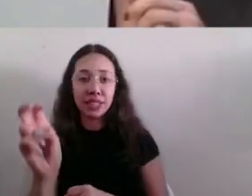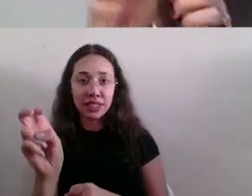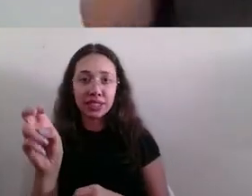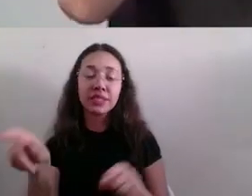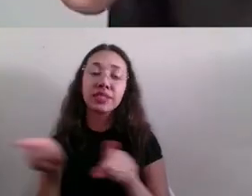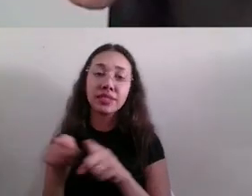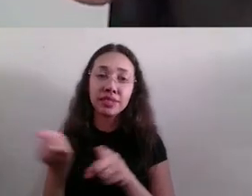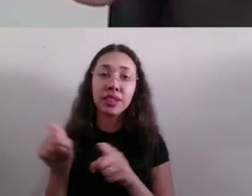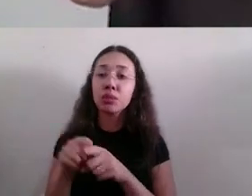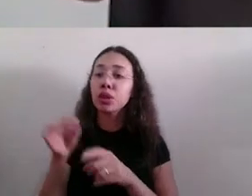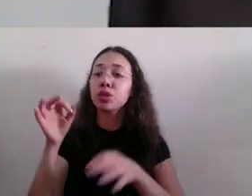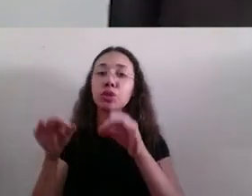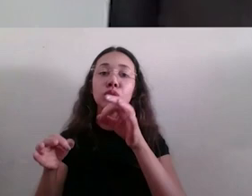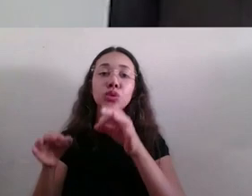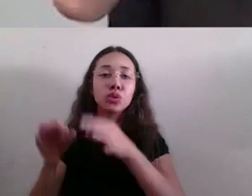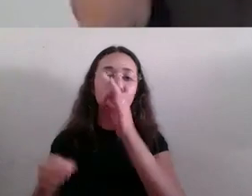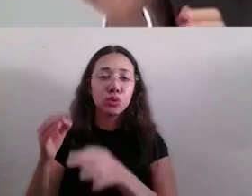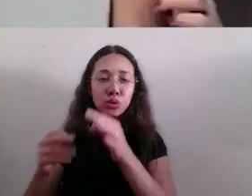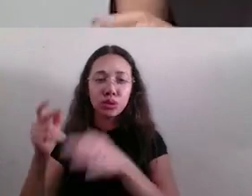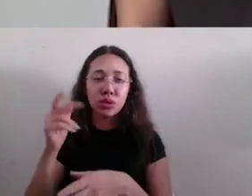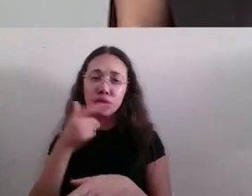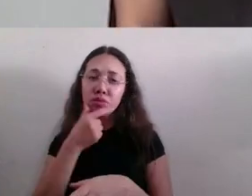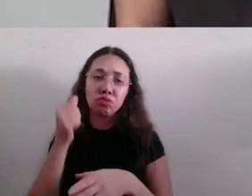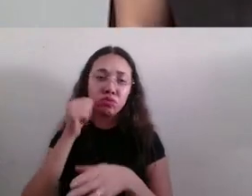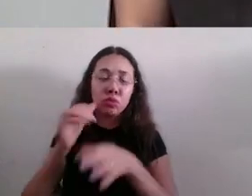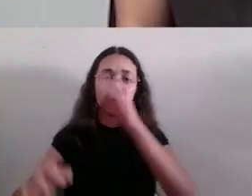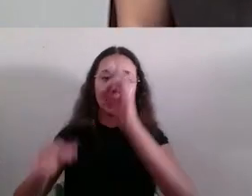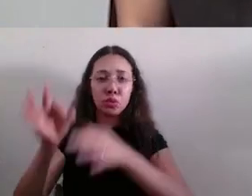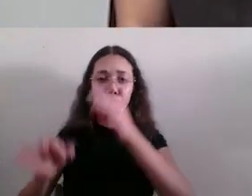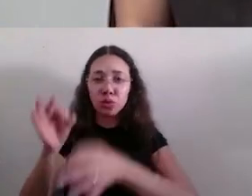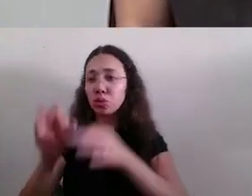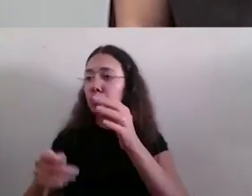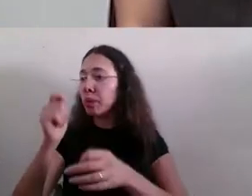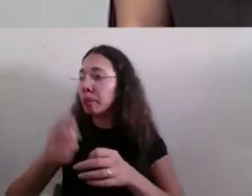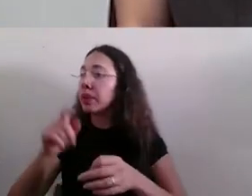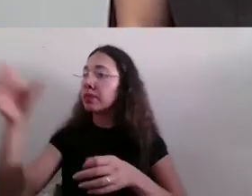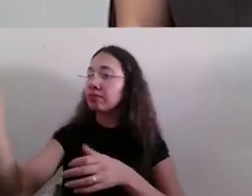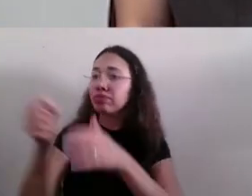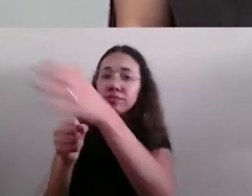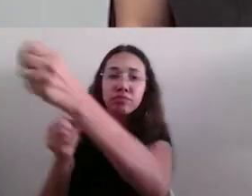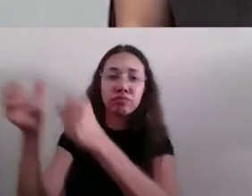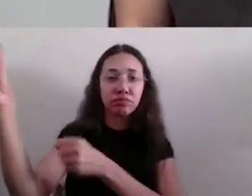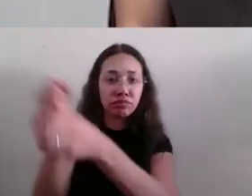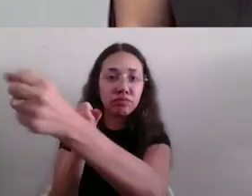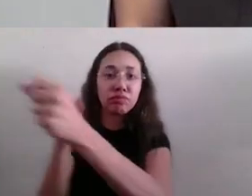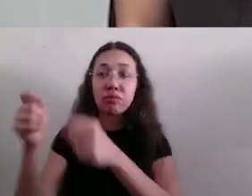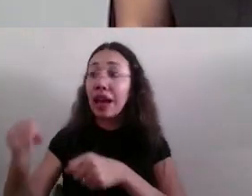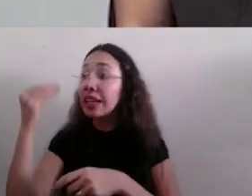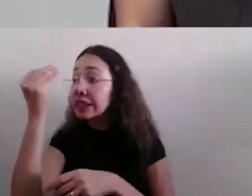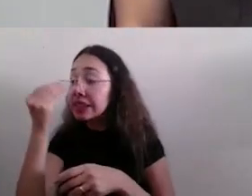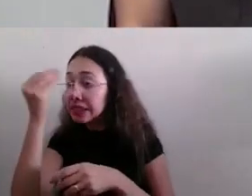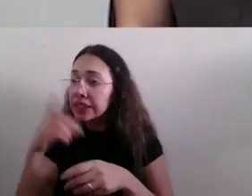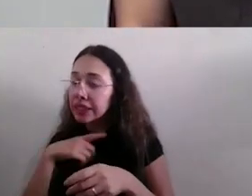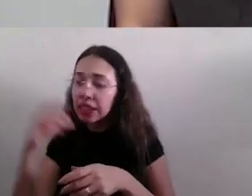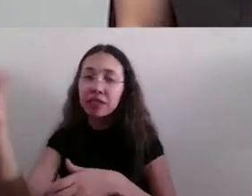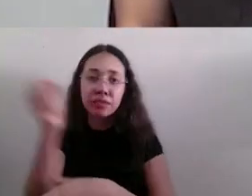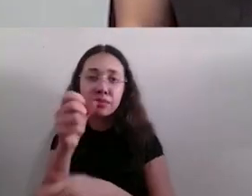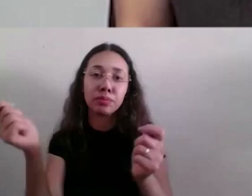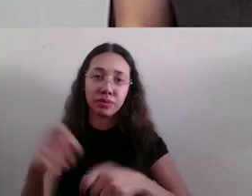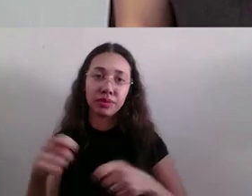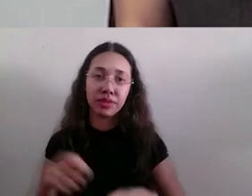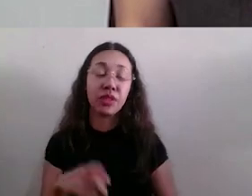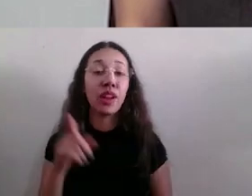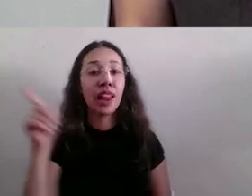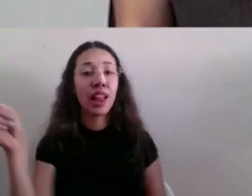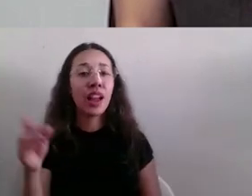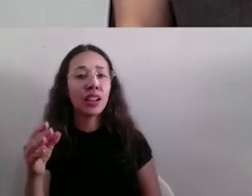tinham competência em vara civil podiam se candidatar para esses núcleos. A partir do momento que o juiz ele se candidata para ingressar